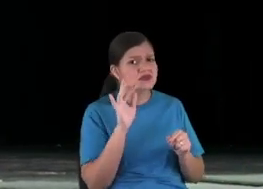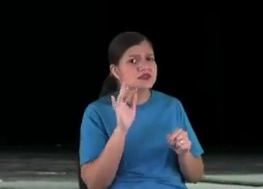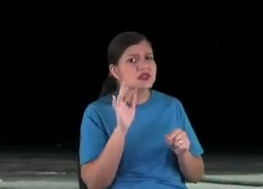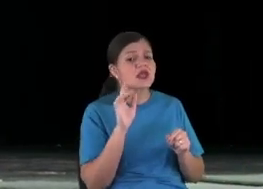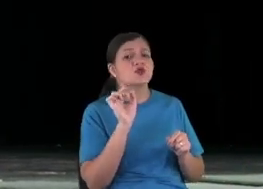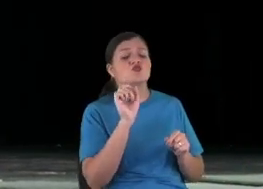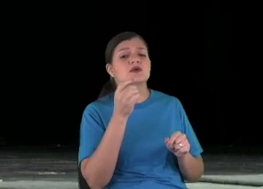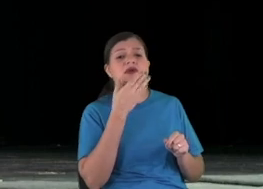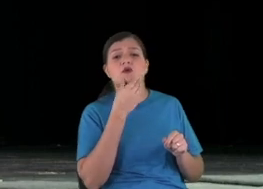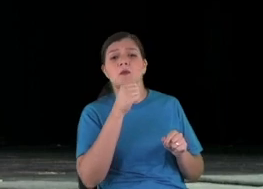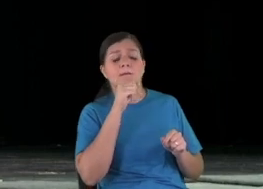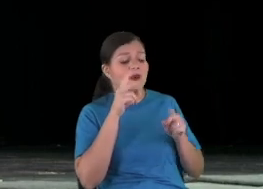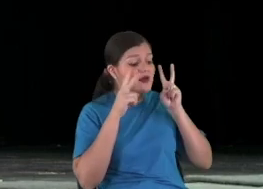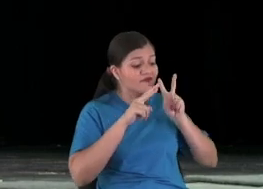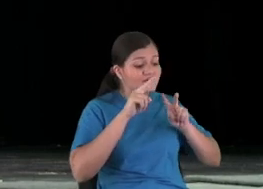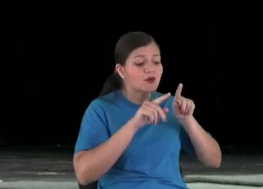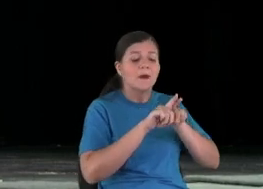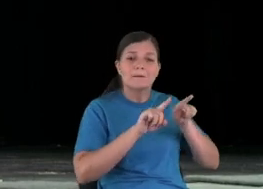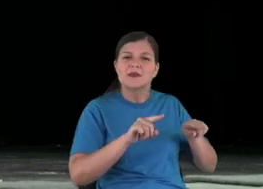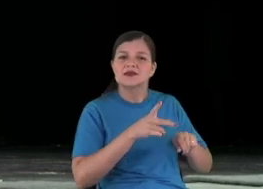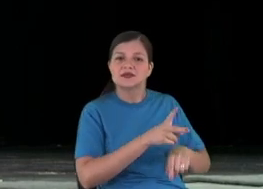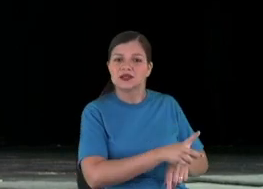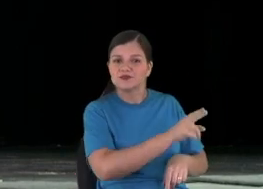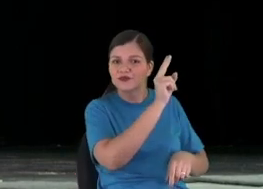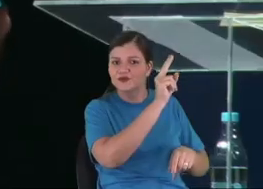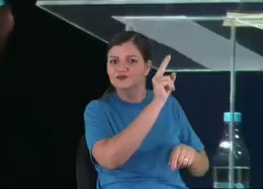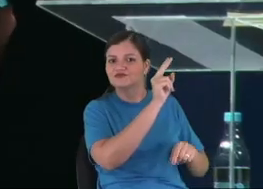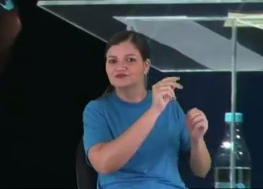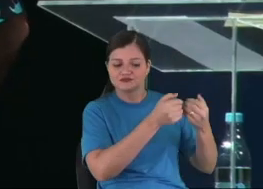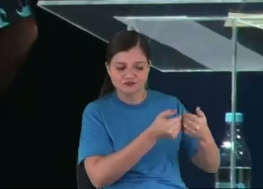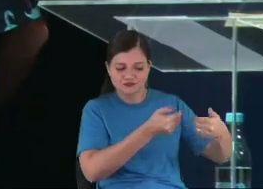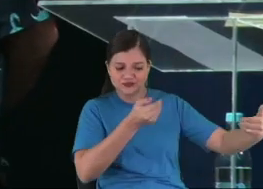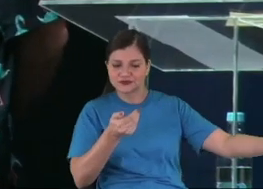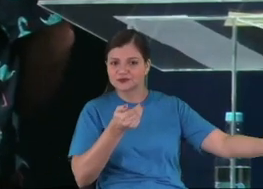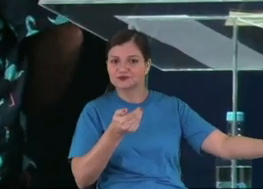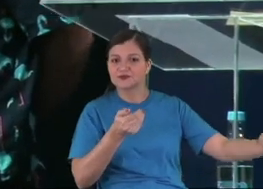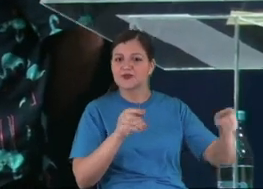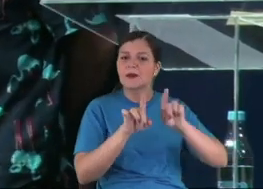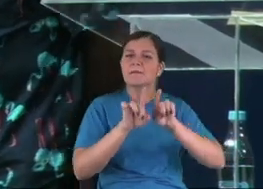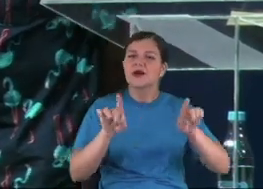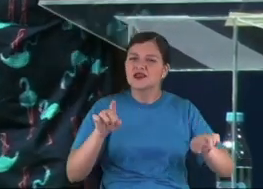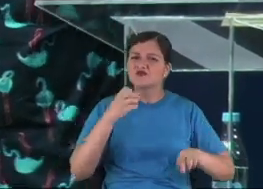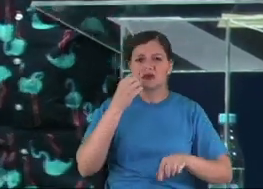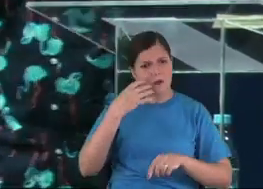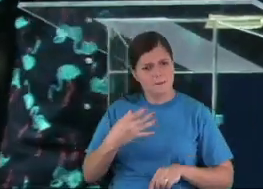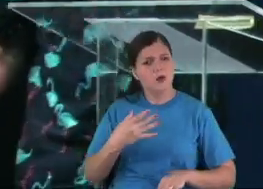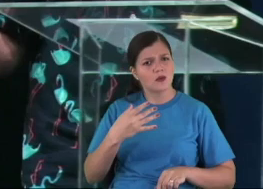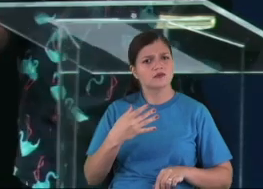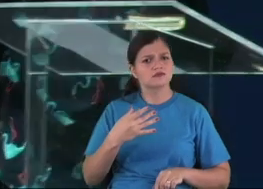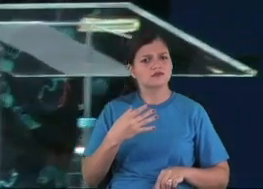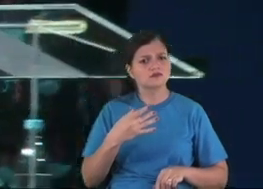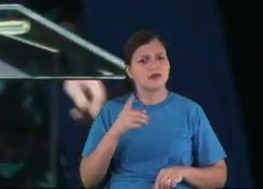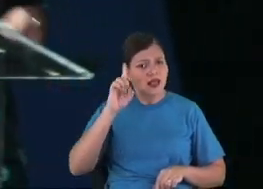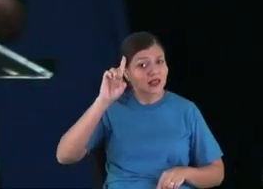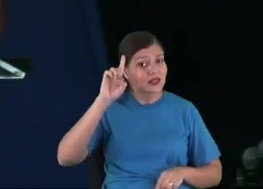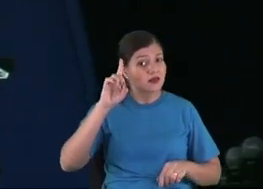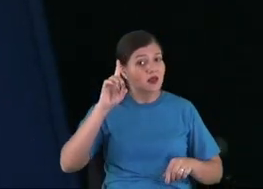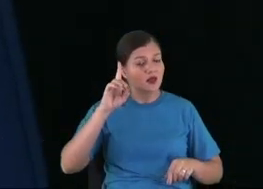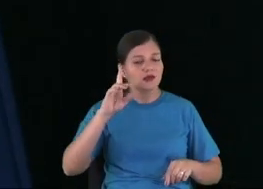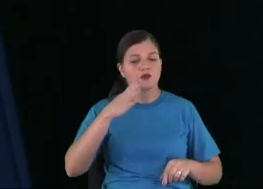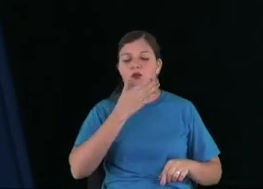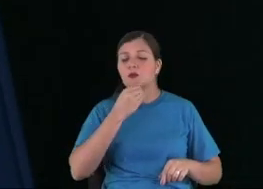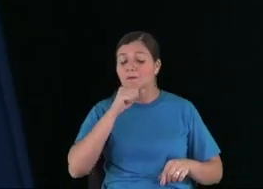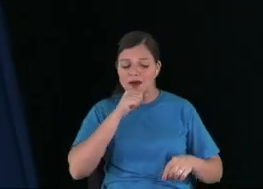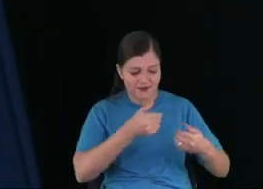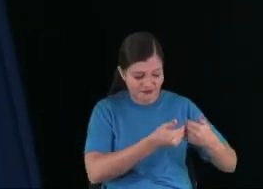viu. Eu só sei que ele cortou. E sabe uma coisa? Foi muito bom ele ter cortado essa amizade. O eu não estaria